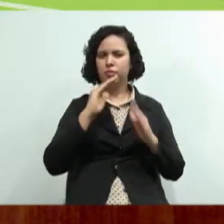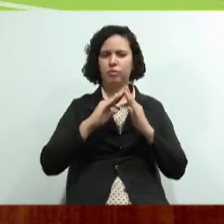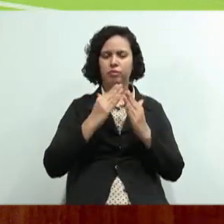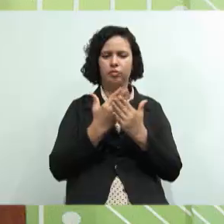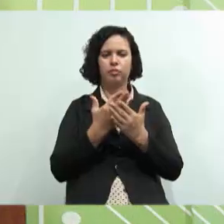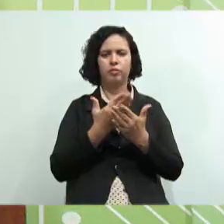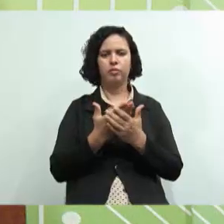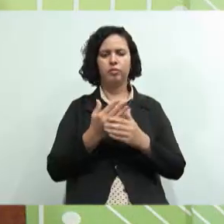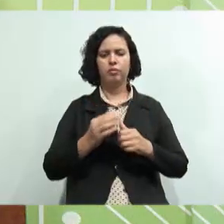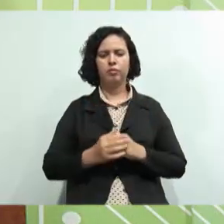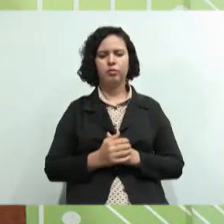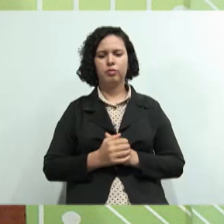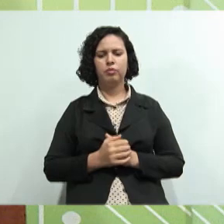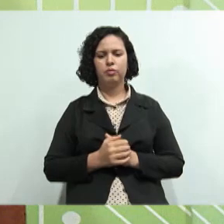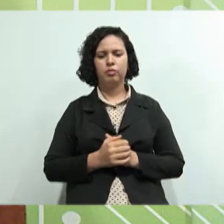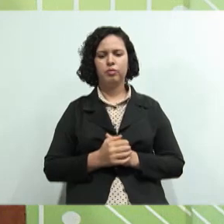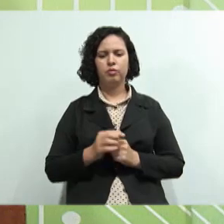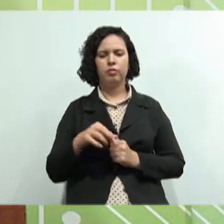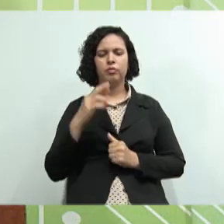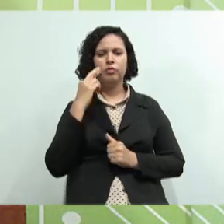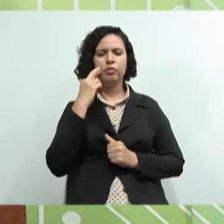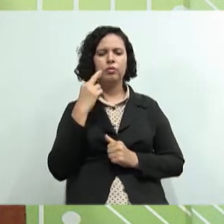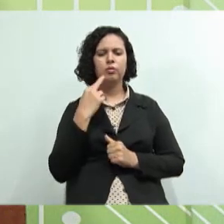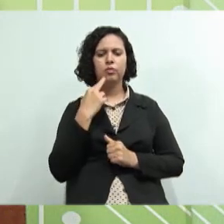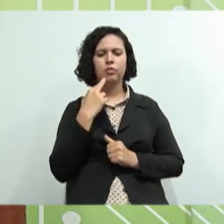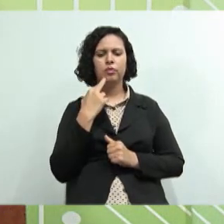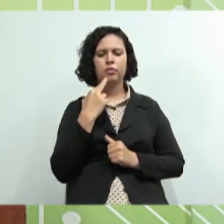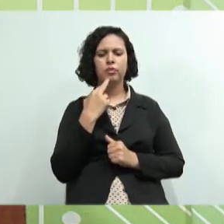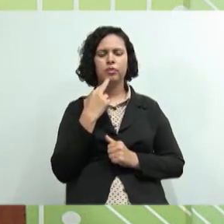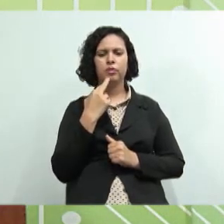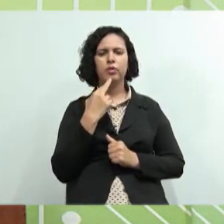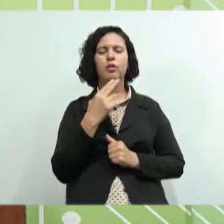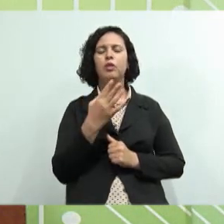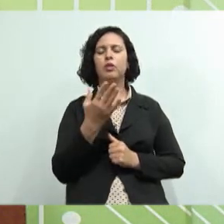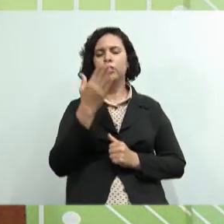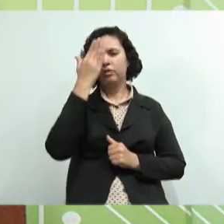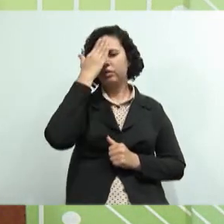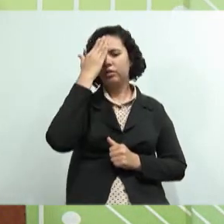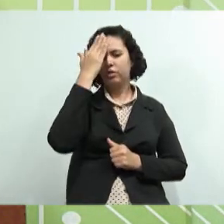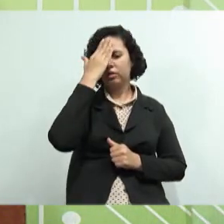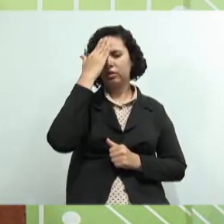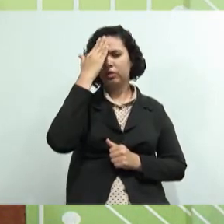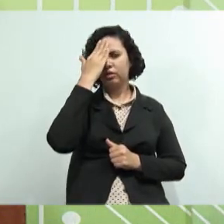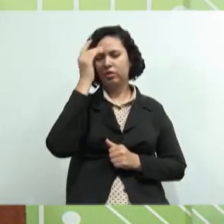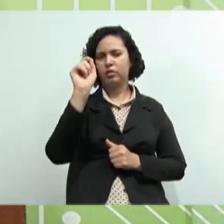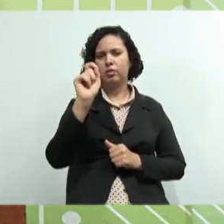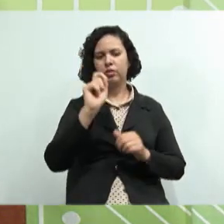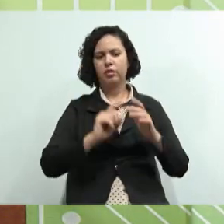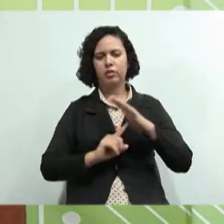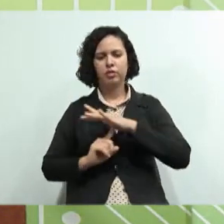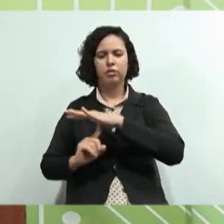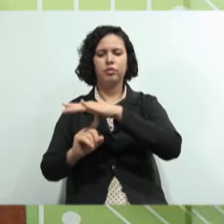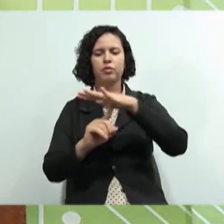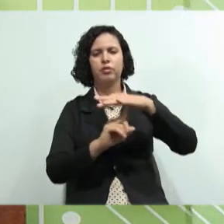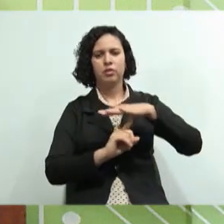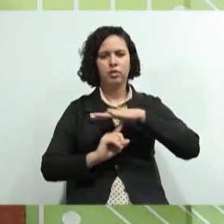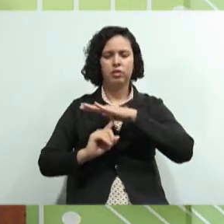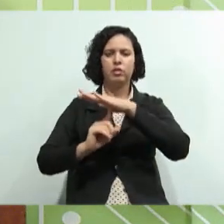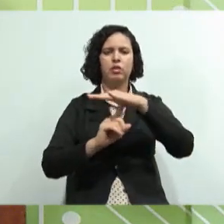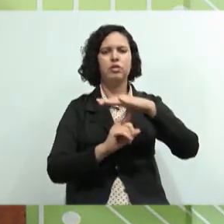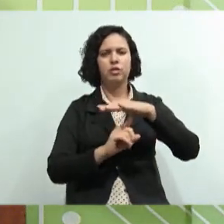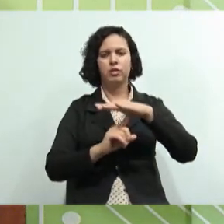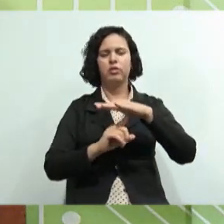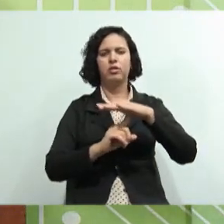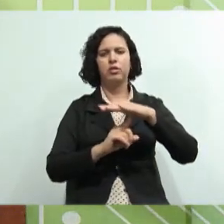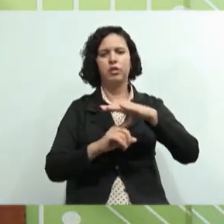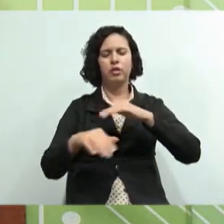Deixa eu te falar, eu sou aqui do estado de Rondônia, né? Eu sou de Rolim de Moura. Eu sei que esse mercado municipal que o professor está falando são as nossas feiras. A gente faz aquela feirona mesmo no